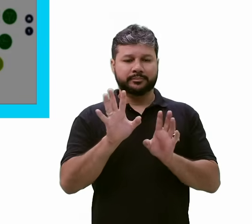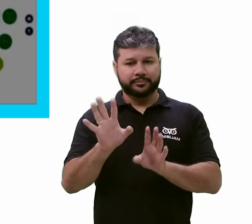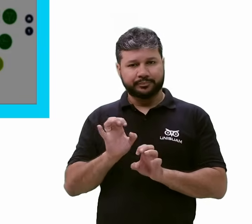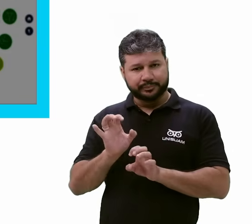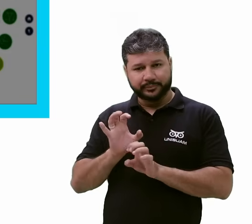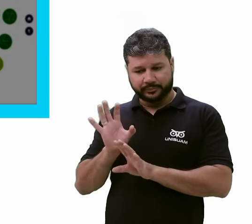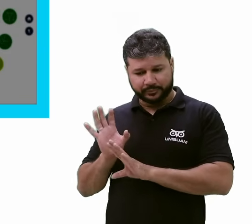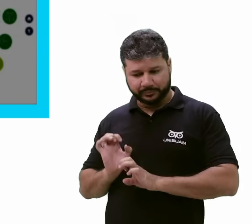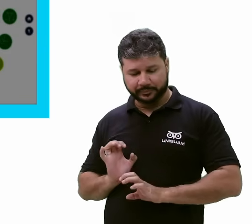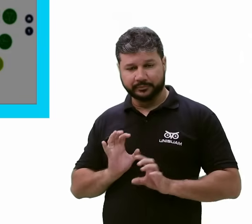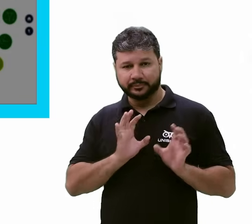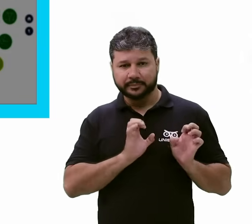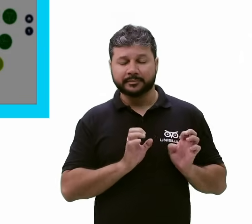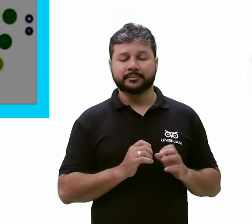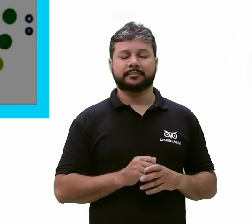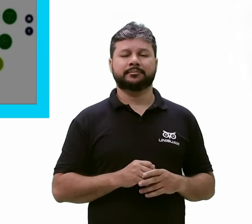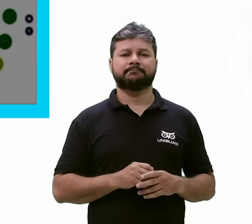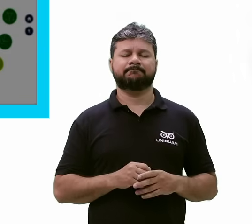receptores,